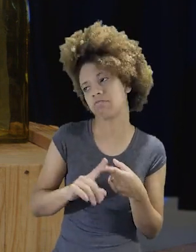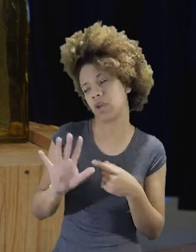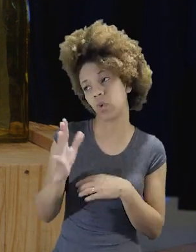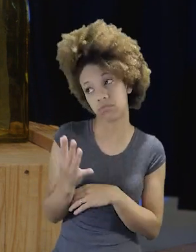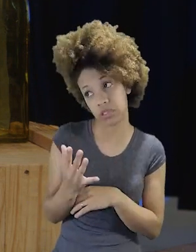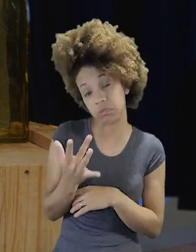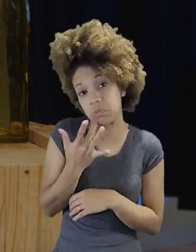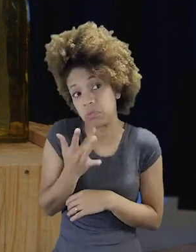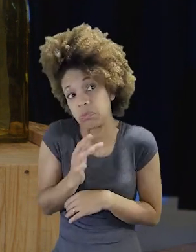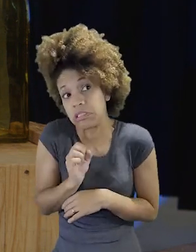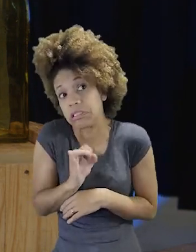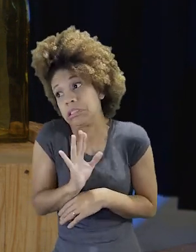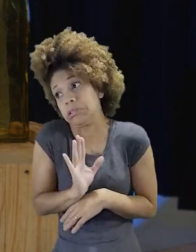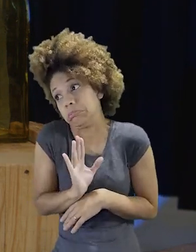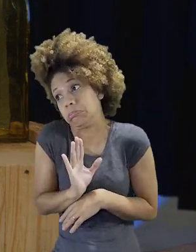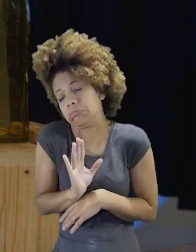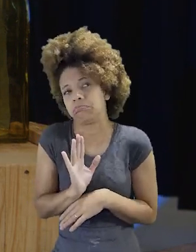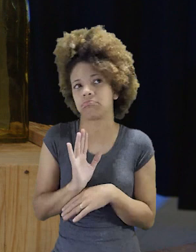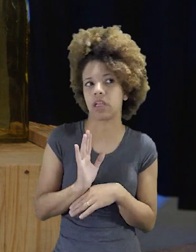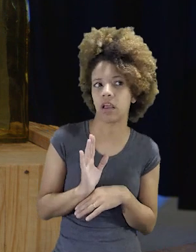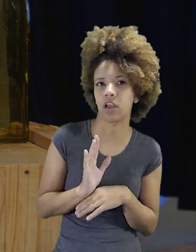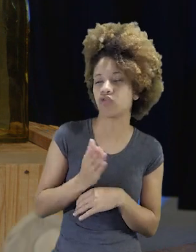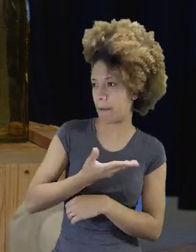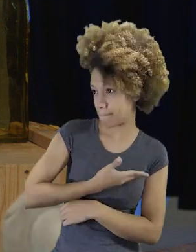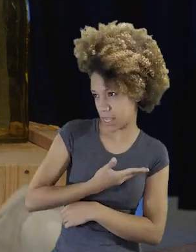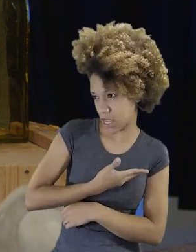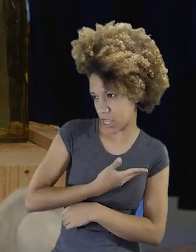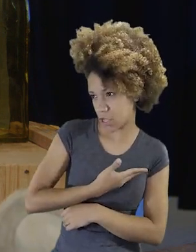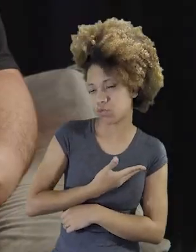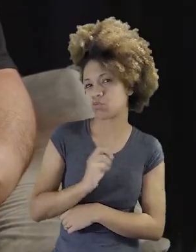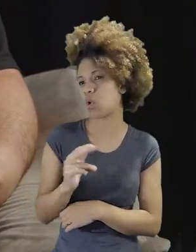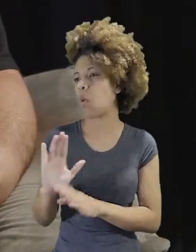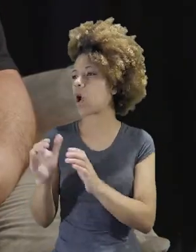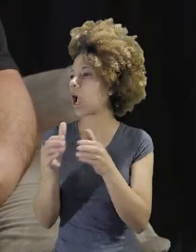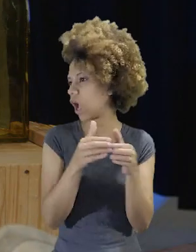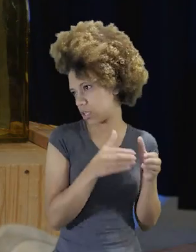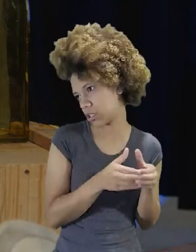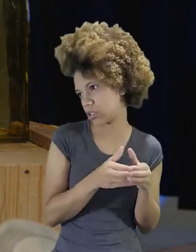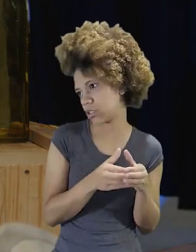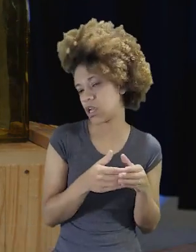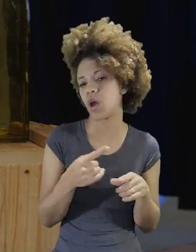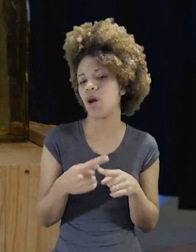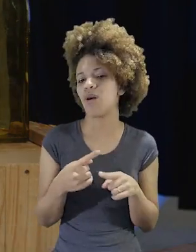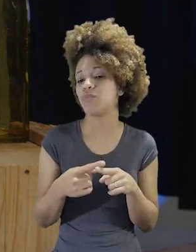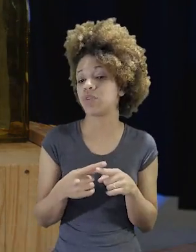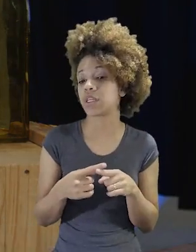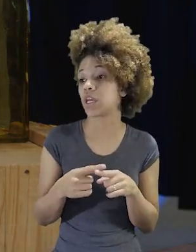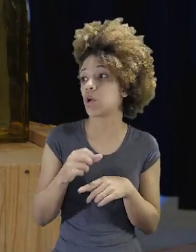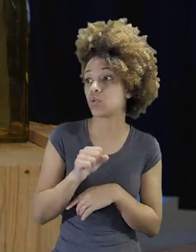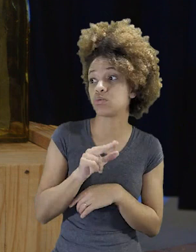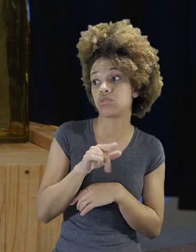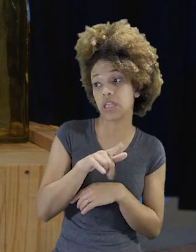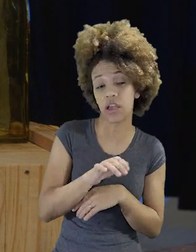Vingança E aí você não se foi uma vingança de amigos né porque